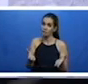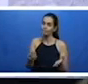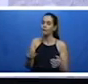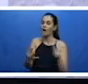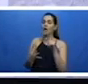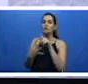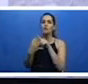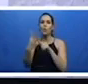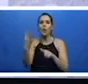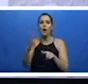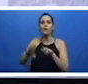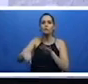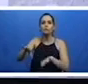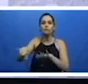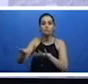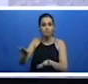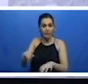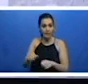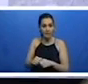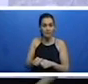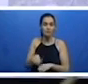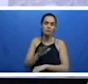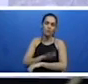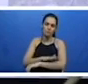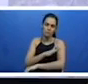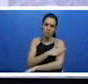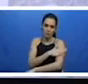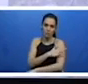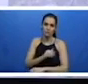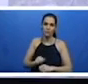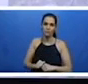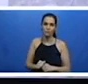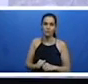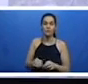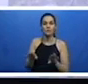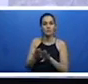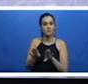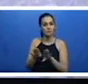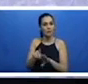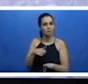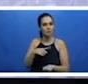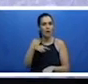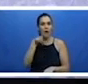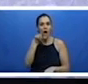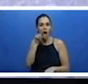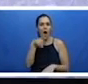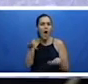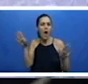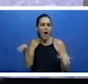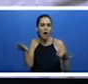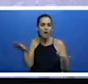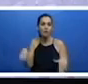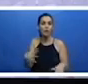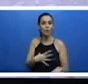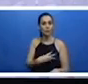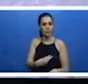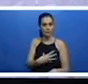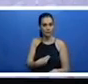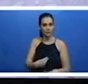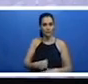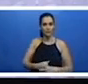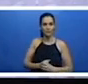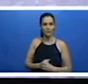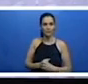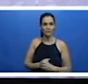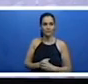todos os vertebrados terrestres. Os anfíbios também, répteis, aves e mamíferos. Bom, agora a filogenia